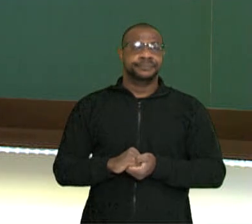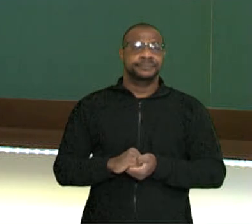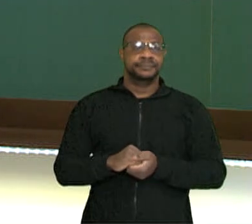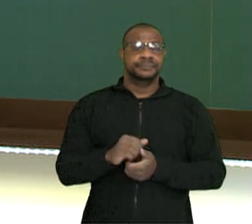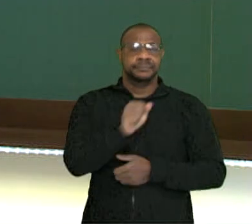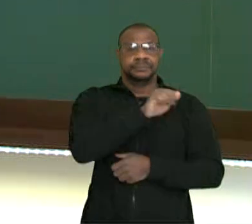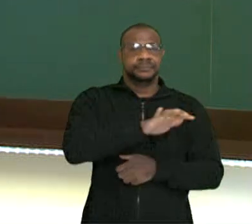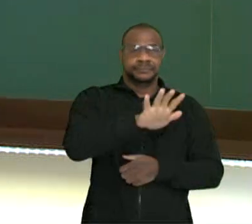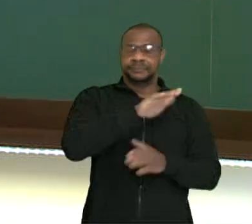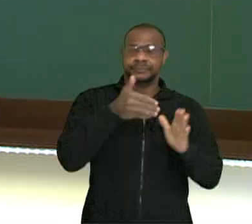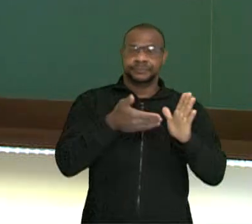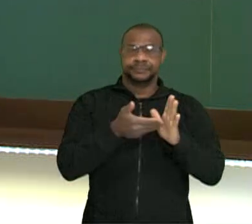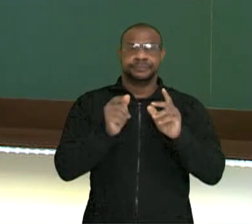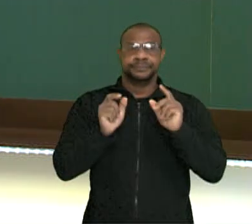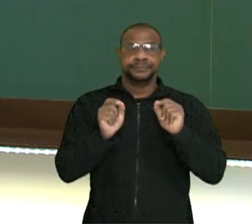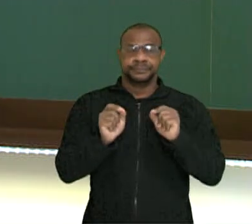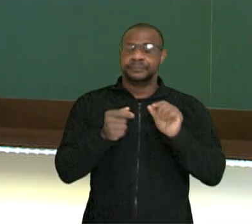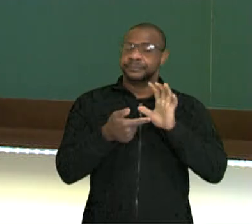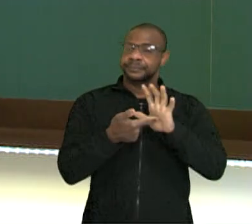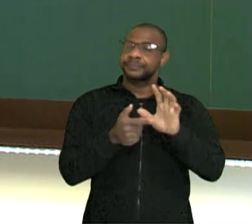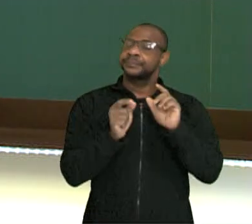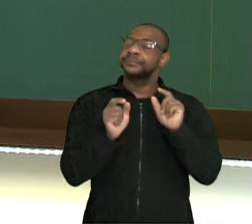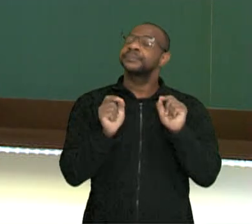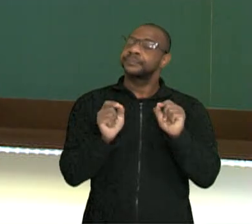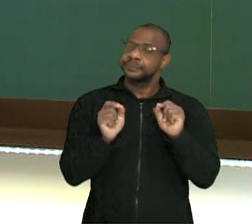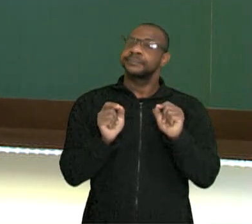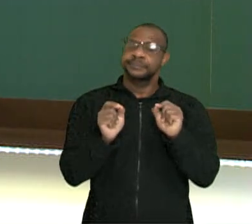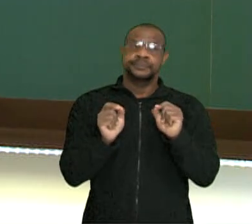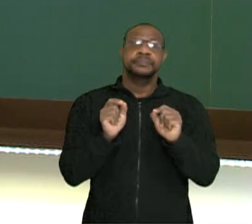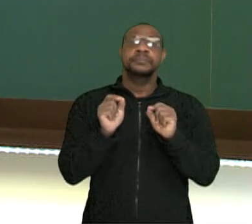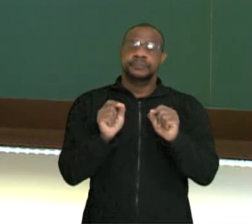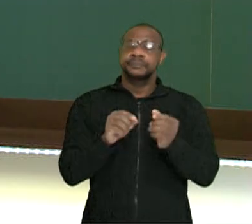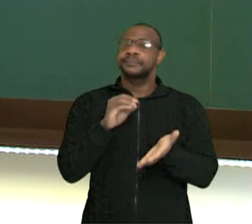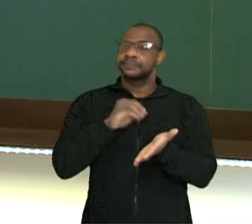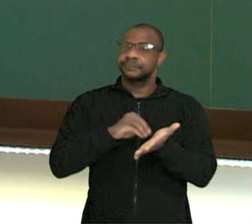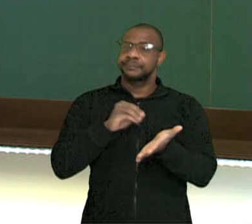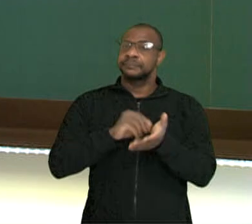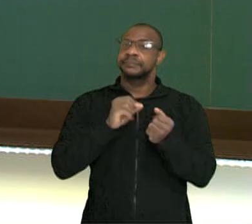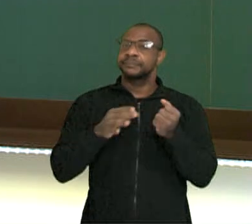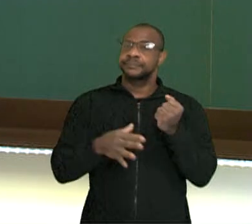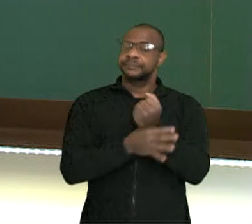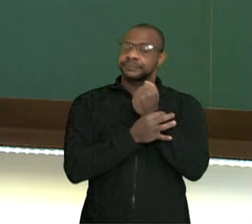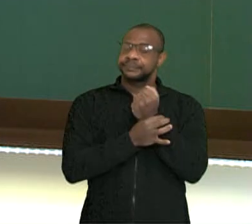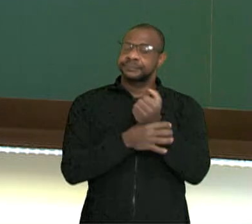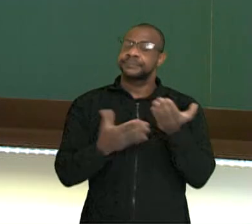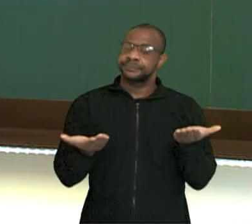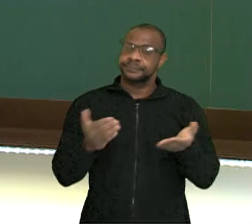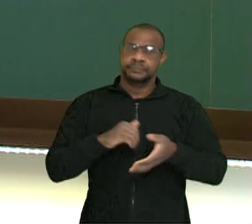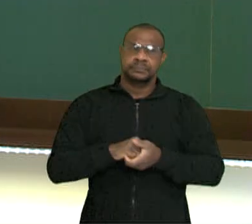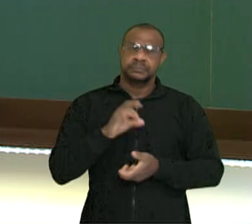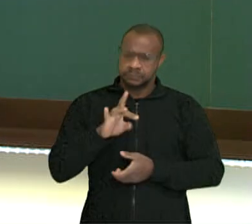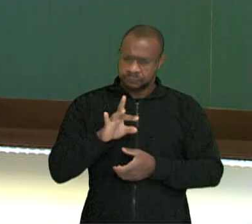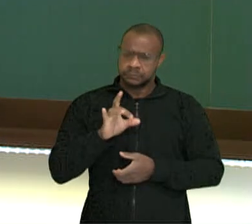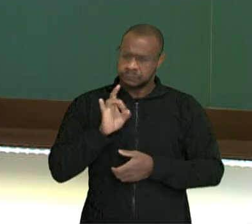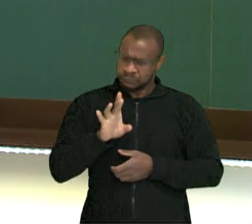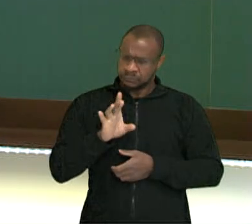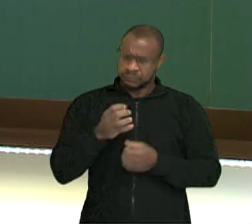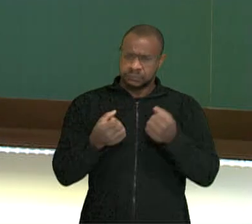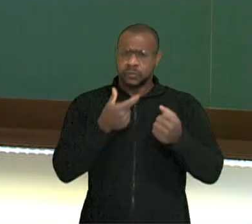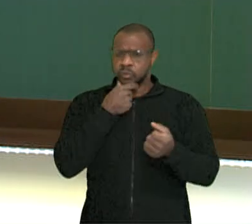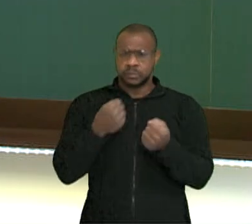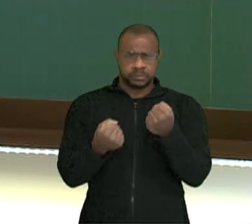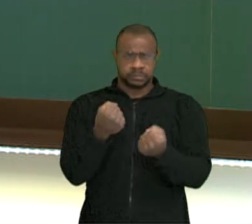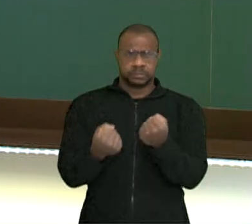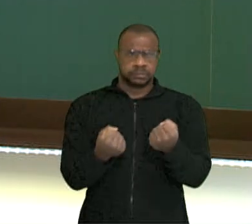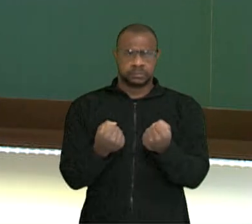as imagens mostram, né, referem à falta de segurança. Só para o motorista, não. Justamente aqui, uma